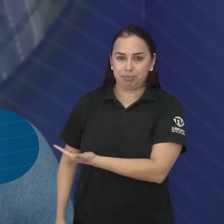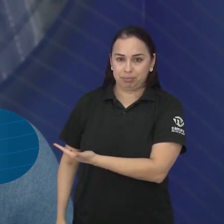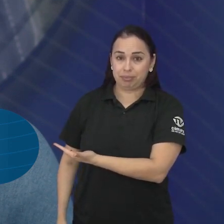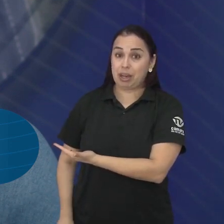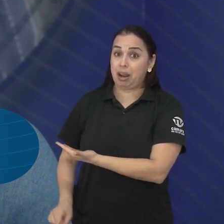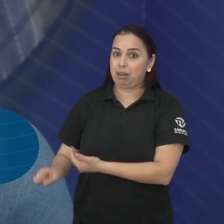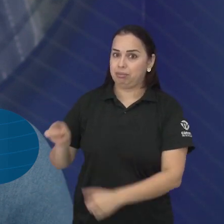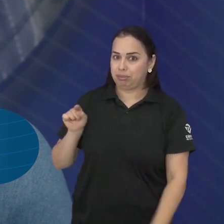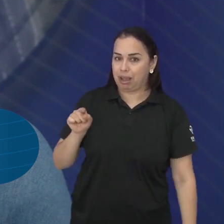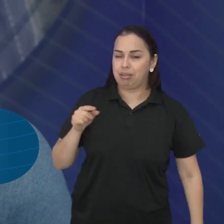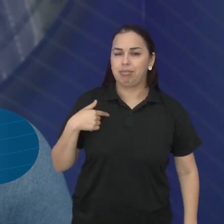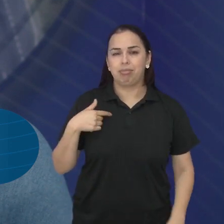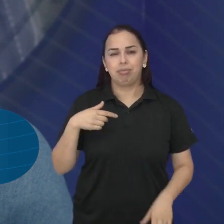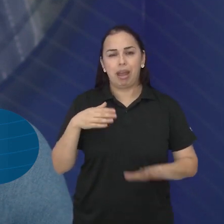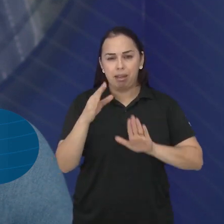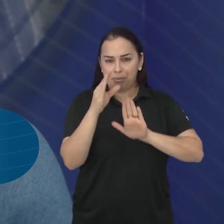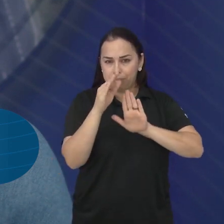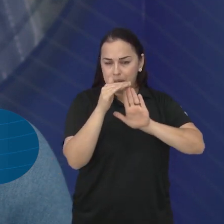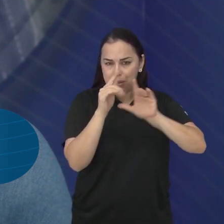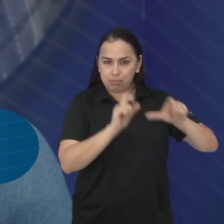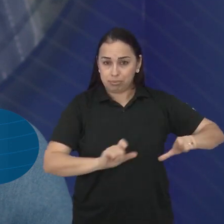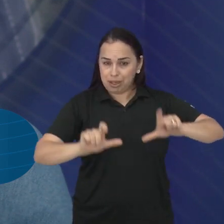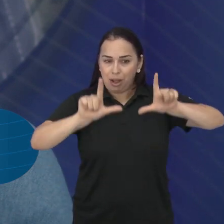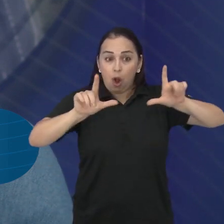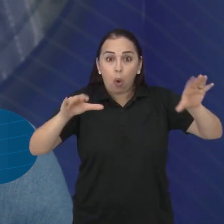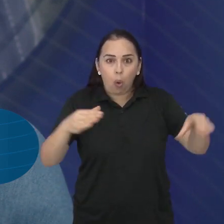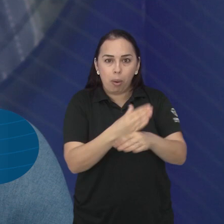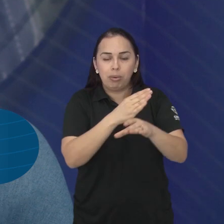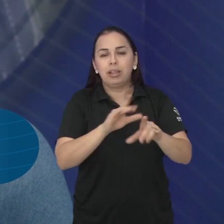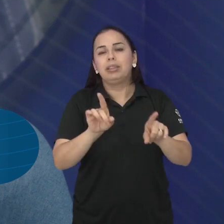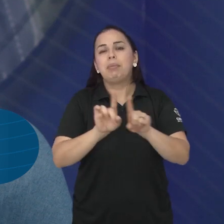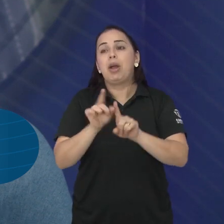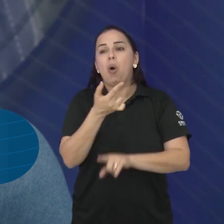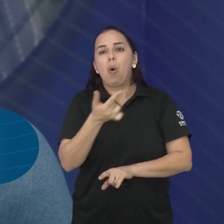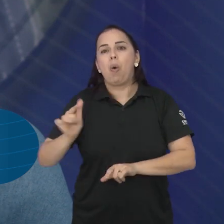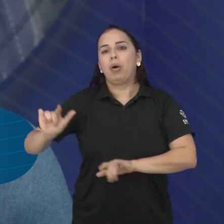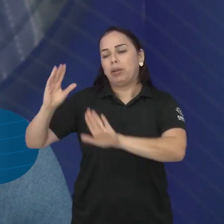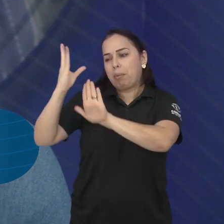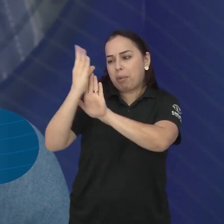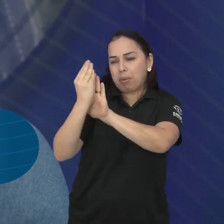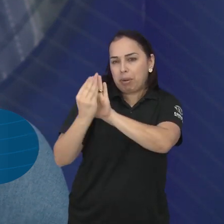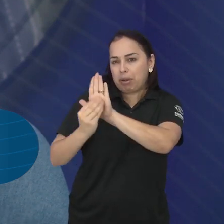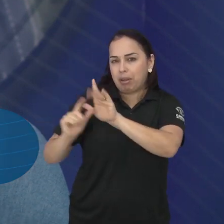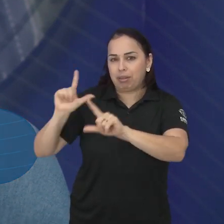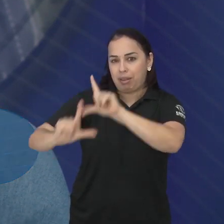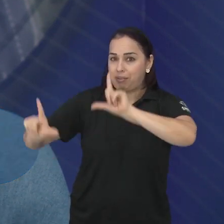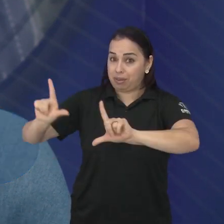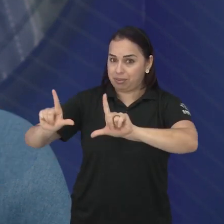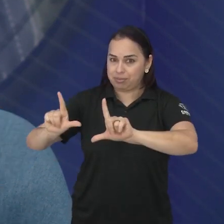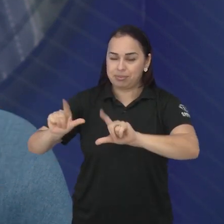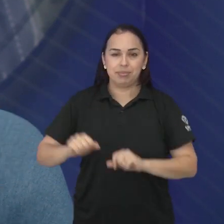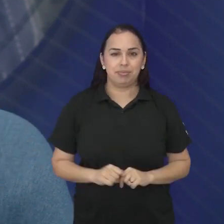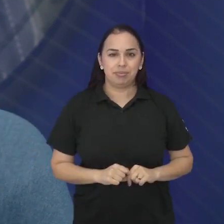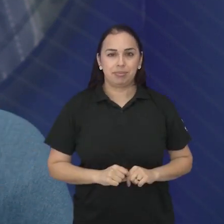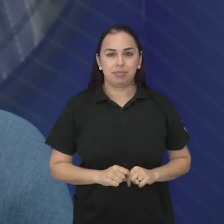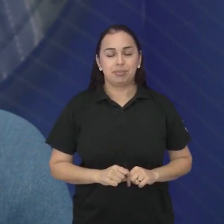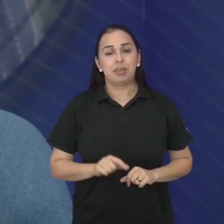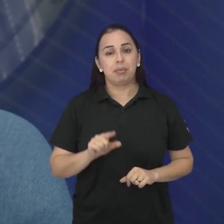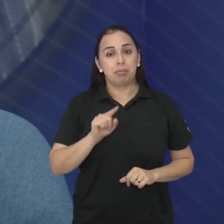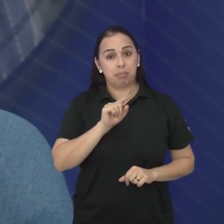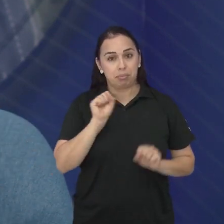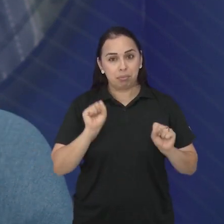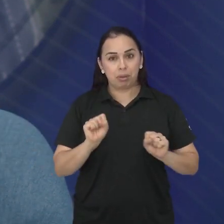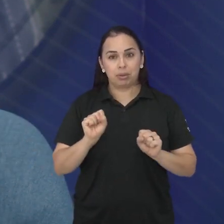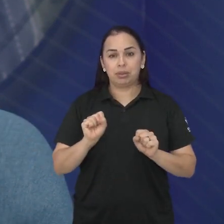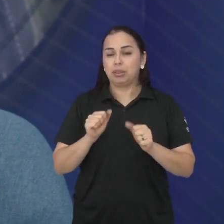youtube.com/CâmaraSJC. Lá vocês têm acesso a esse programa na íntegra e também a todo o conteúdo da TV Câmara de São José dos Campos. Vocês também